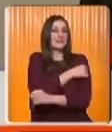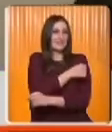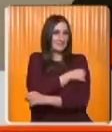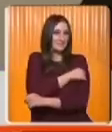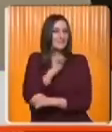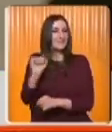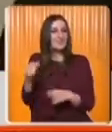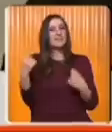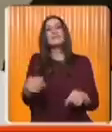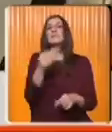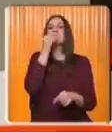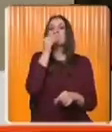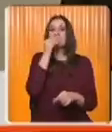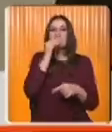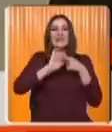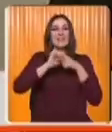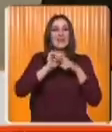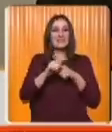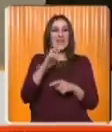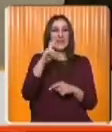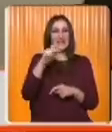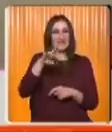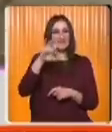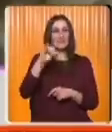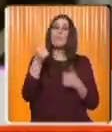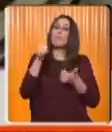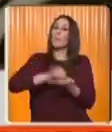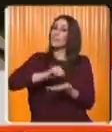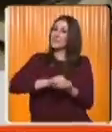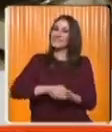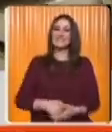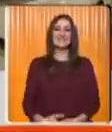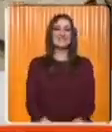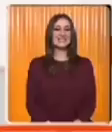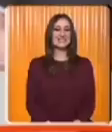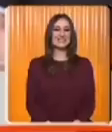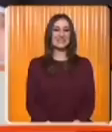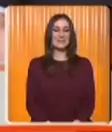Carla, há rancho. Bom apetite.